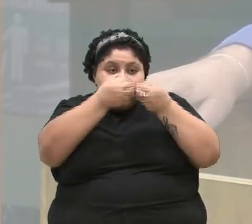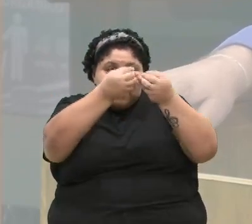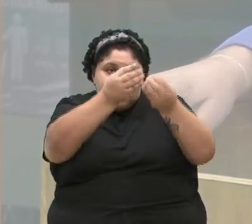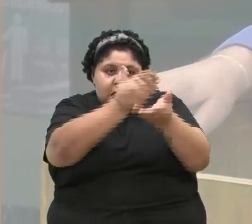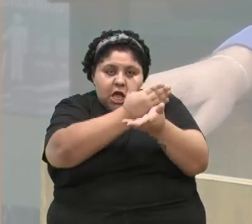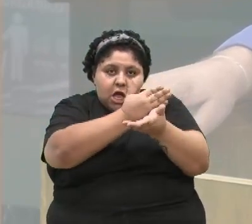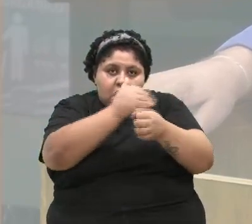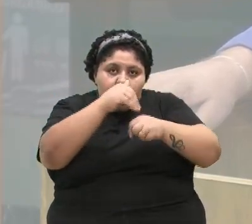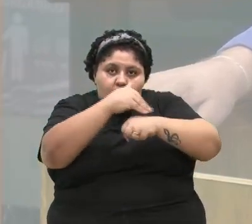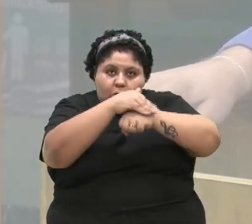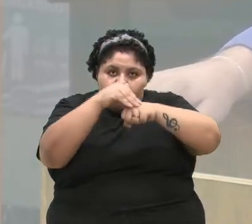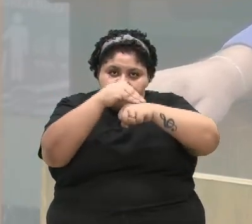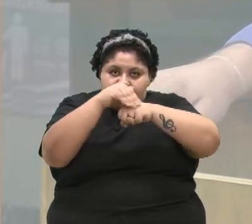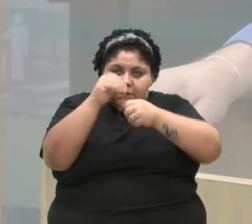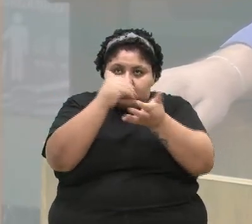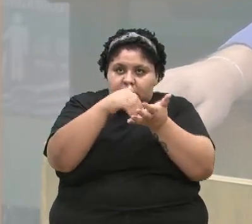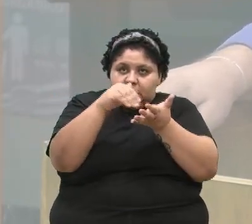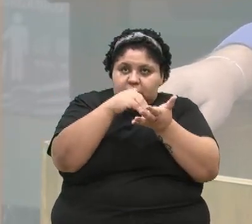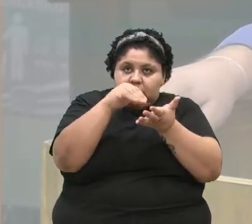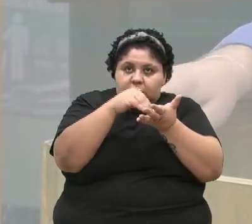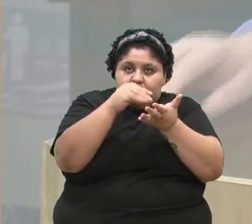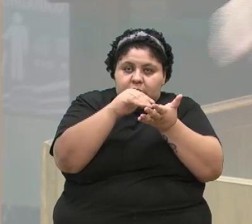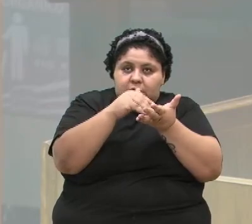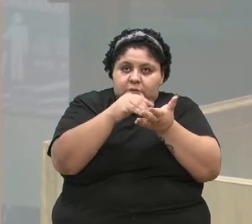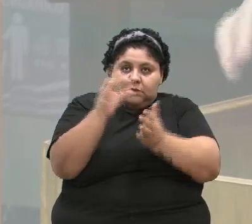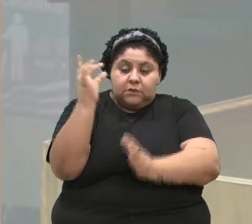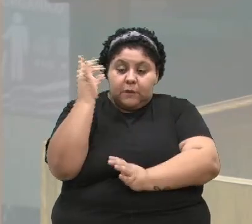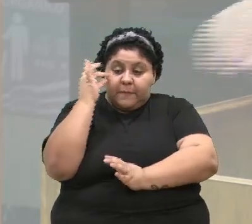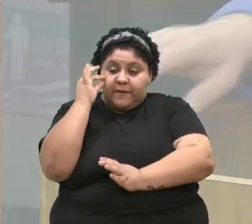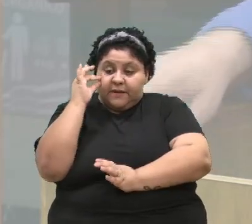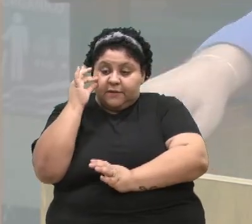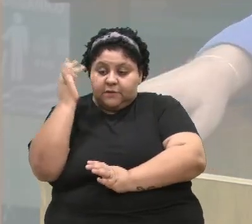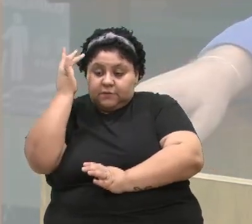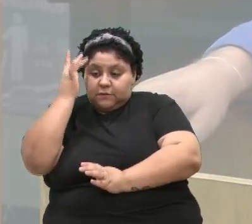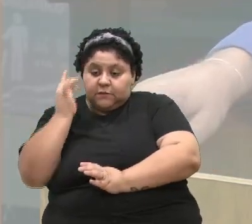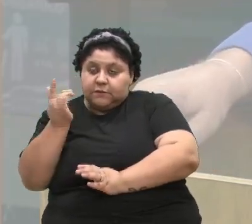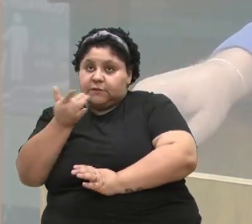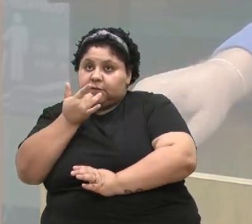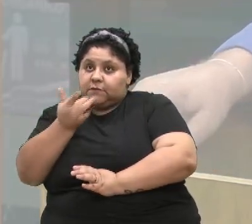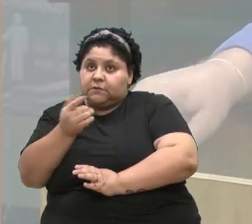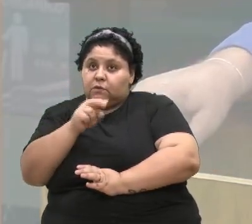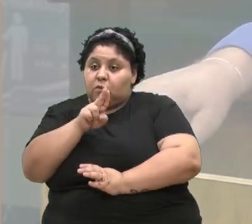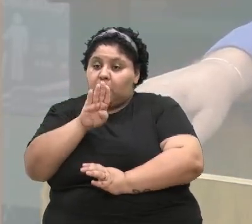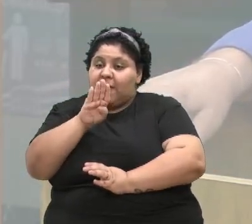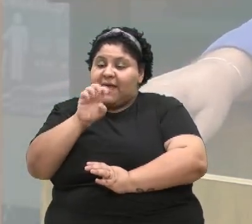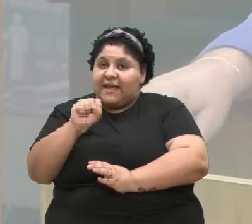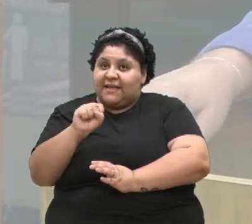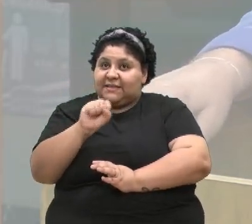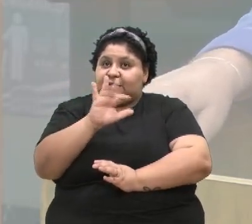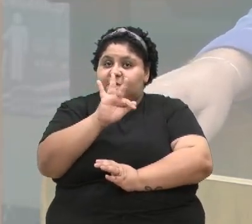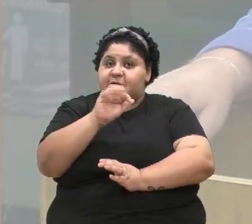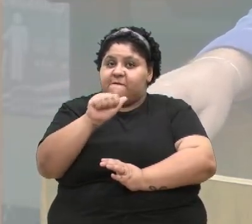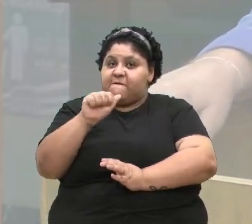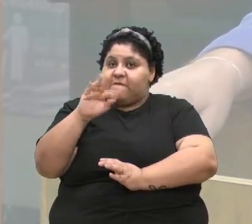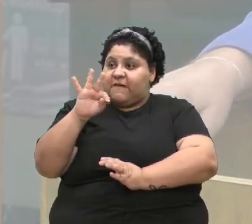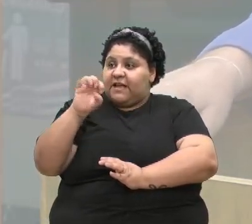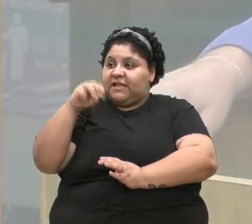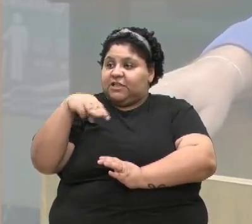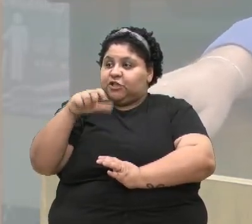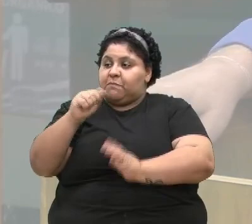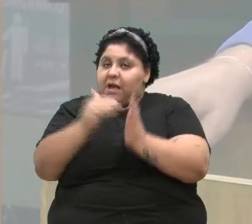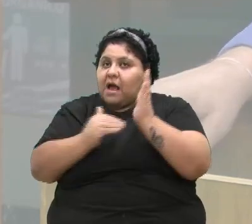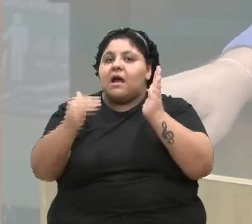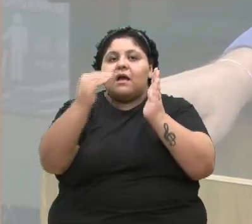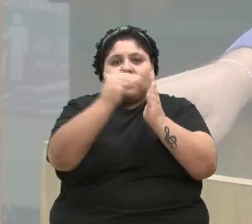com a secretária ontem, ela vai estar presente amanhã à tarde lá na UBS do Fátima Alta. E posterior também no IFE, né? Não